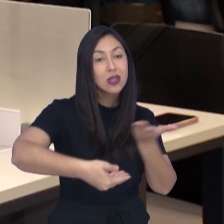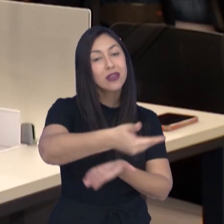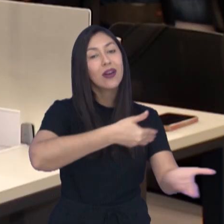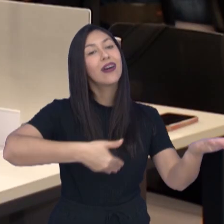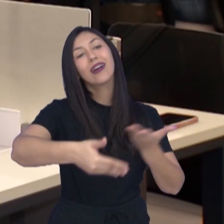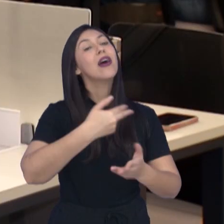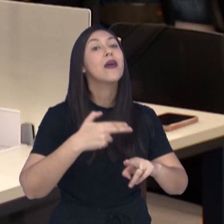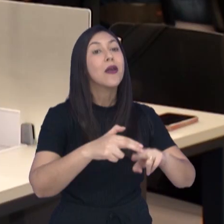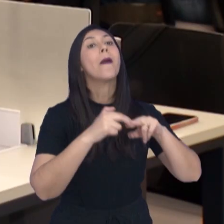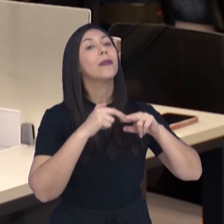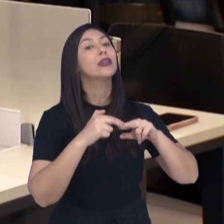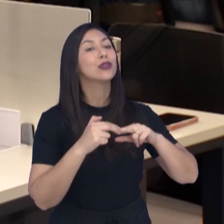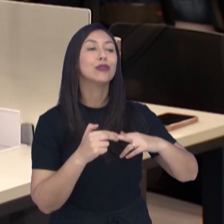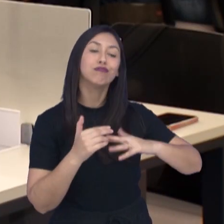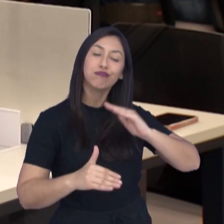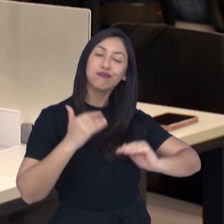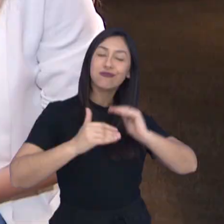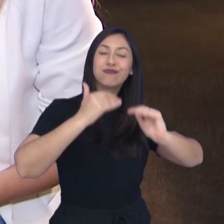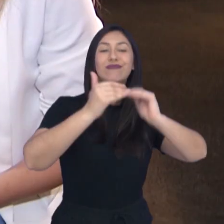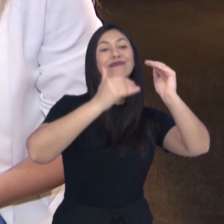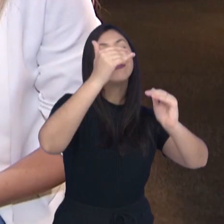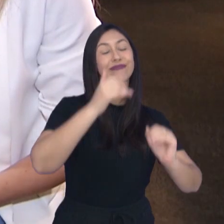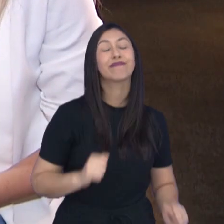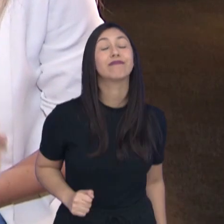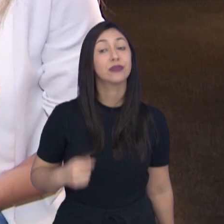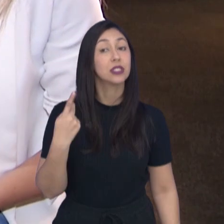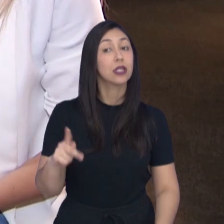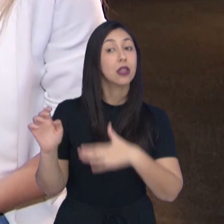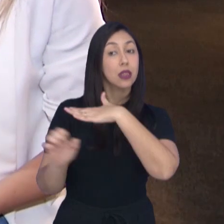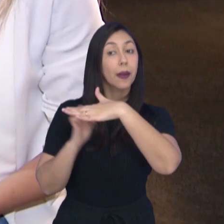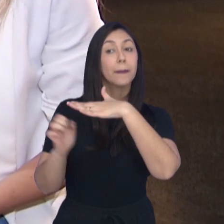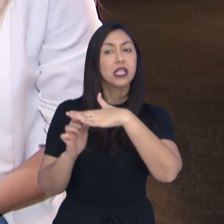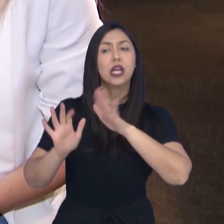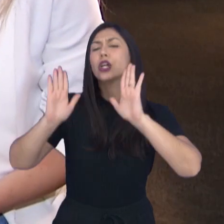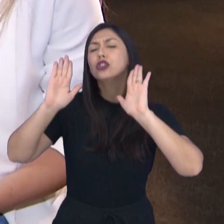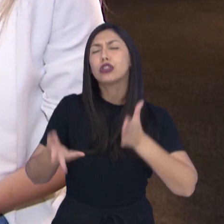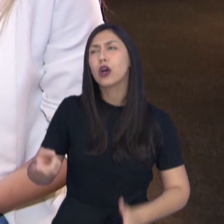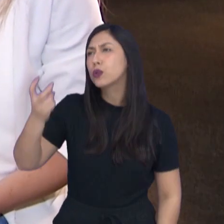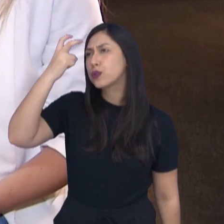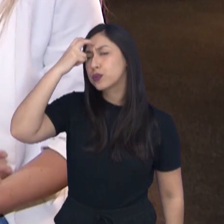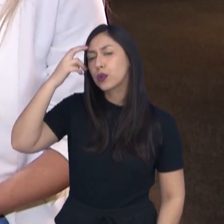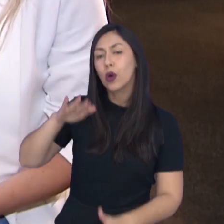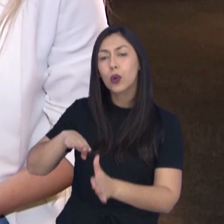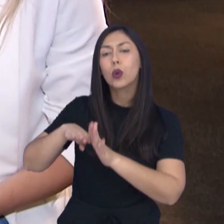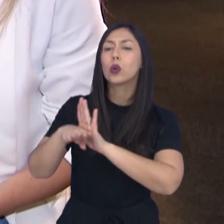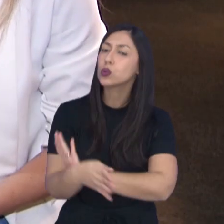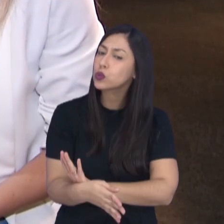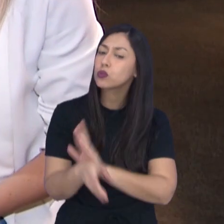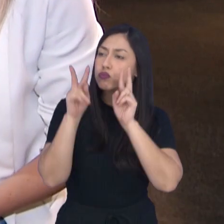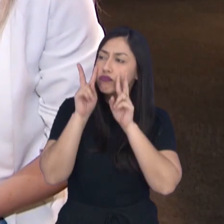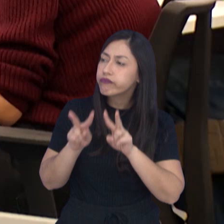forma que funciona e o sentimento delas eu acho que é o mesmo. Aqui na empresa já faz parte da nossa cultura, né, do nosso olhar, a gente tem um olhar muito forte